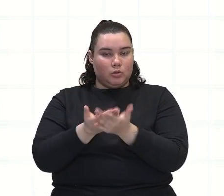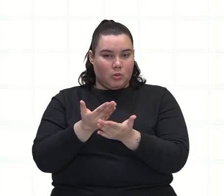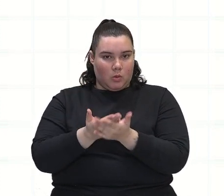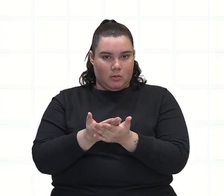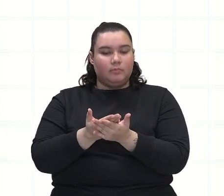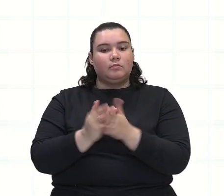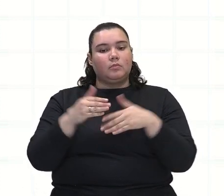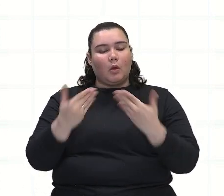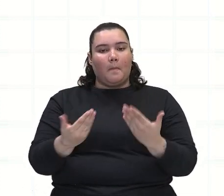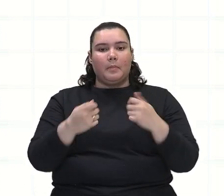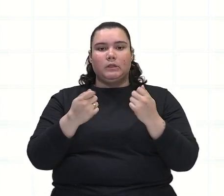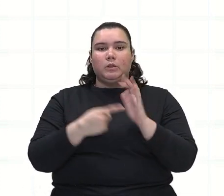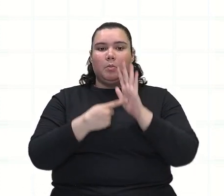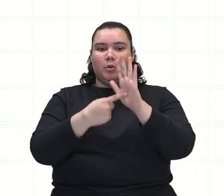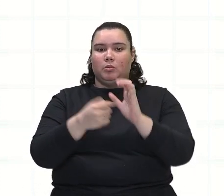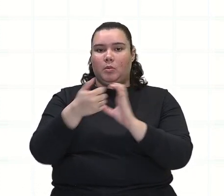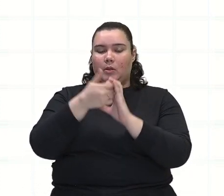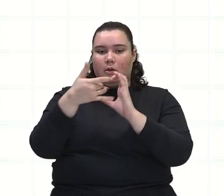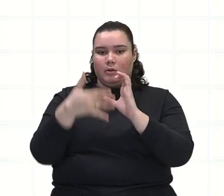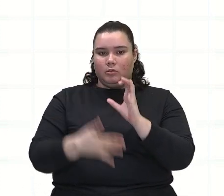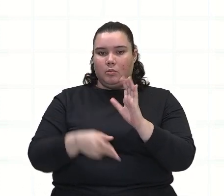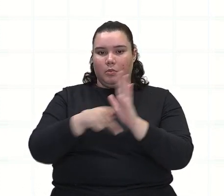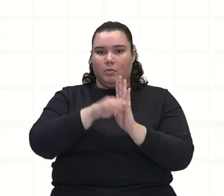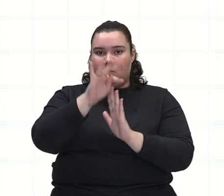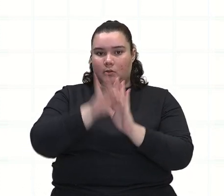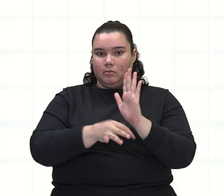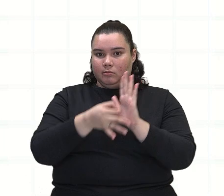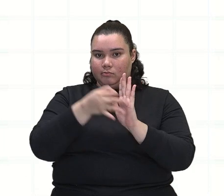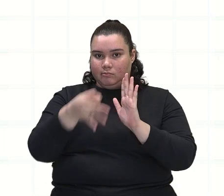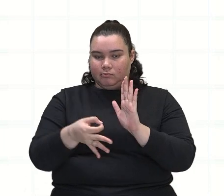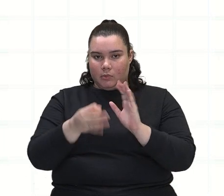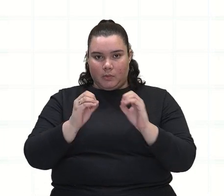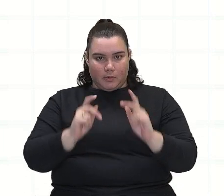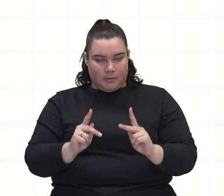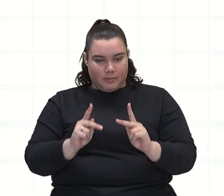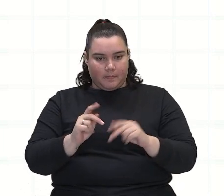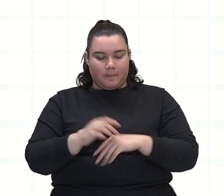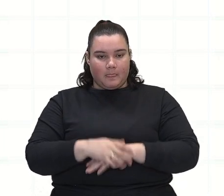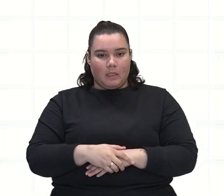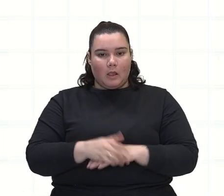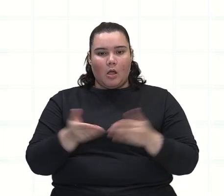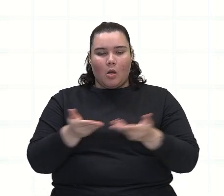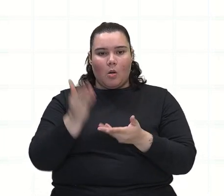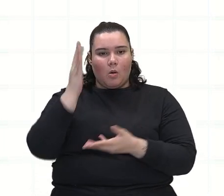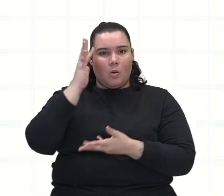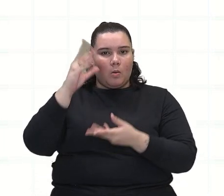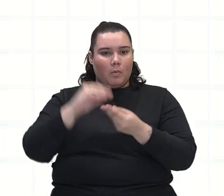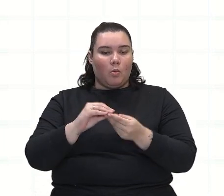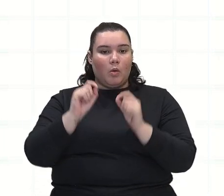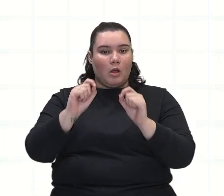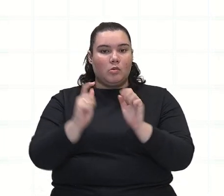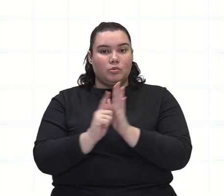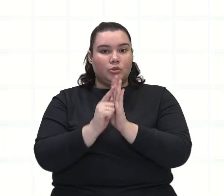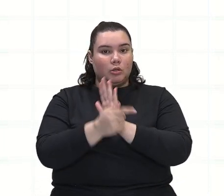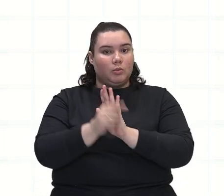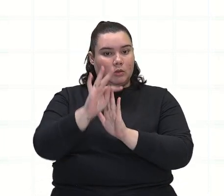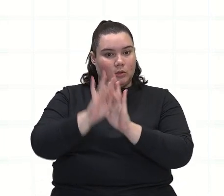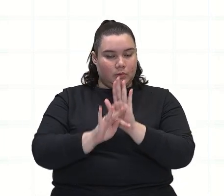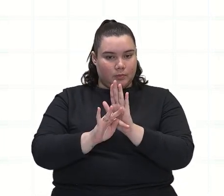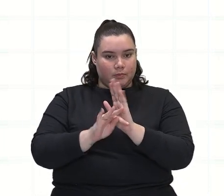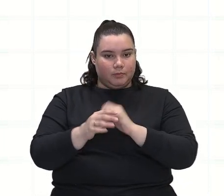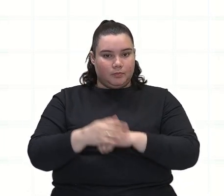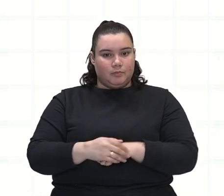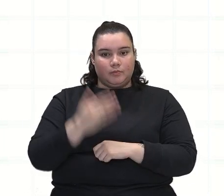as características do texto dissertativo e argumentativo, certo? Agora vamos entender a noção de gênero textual.